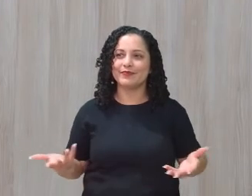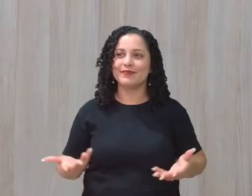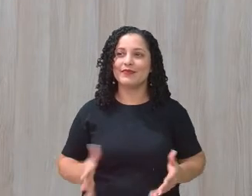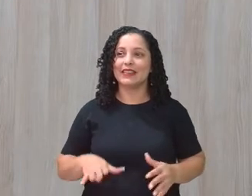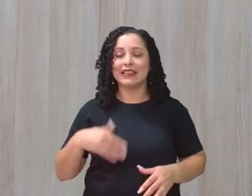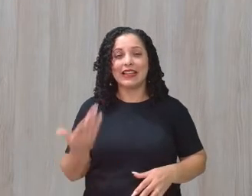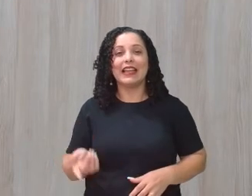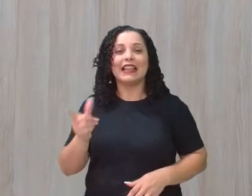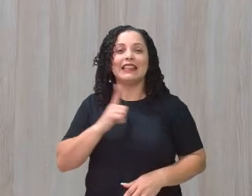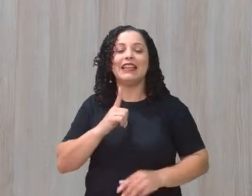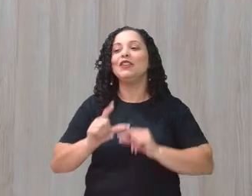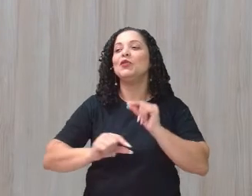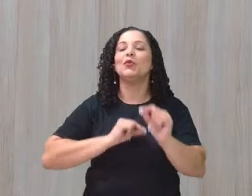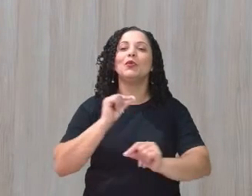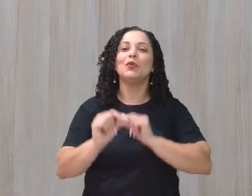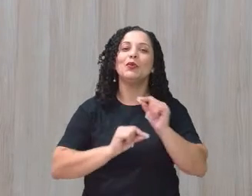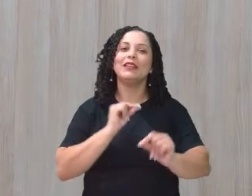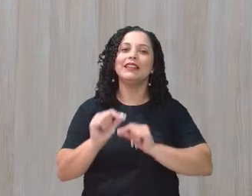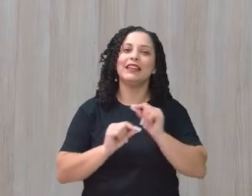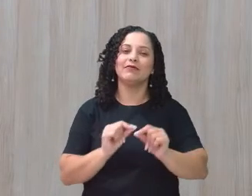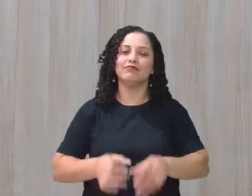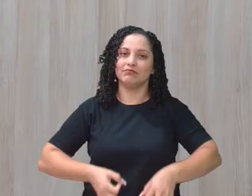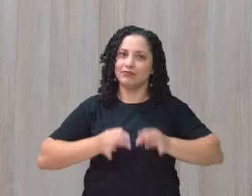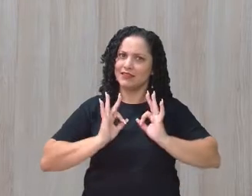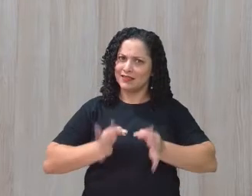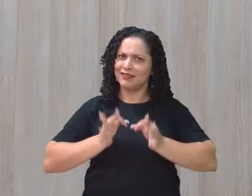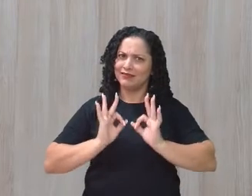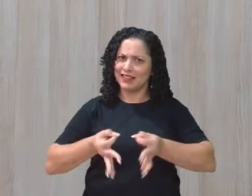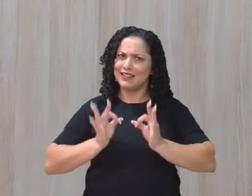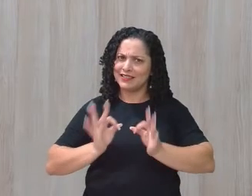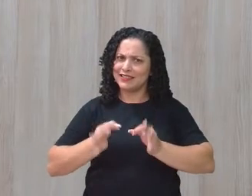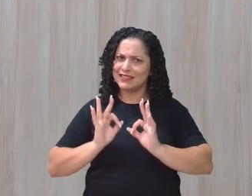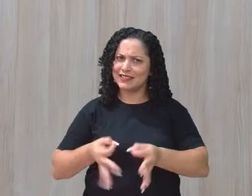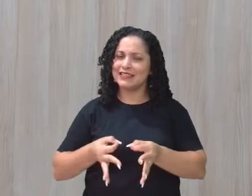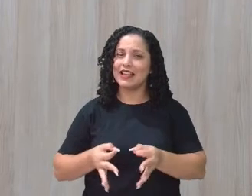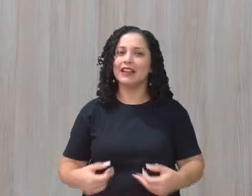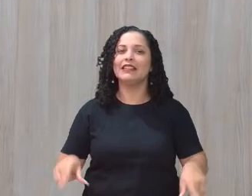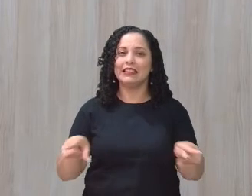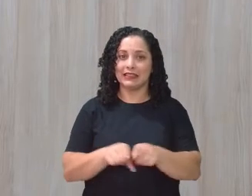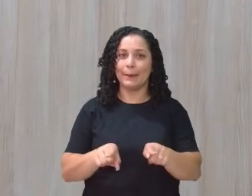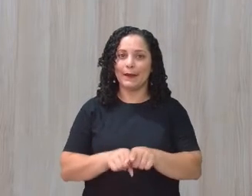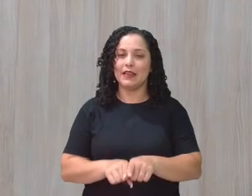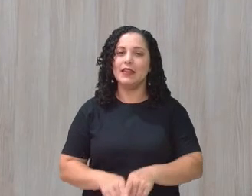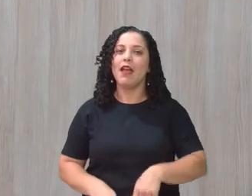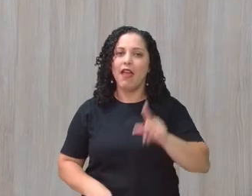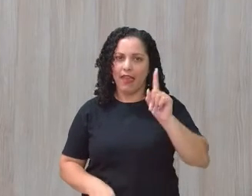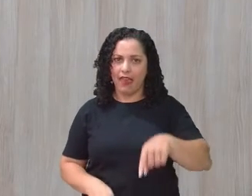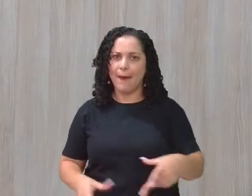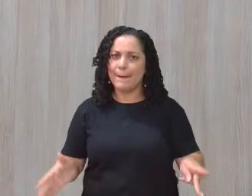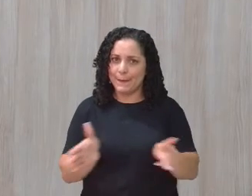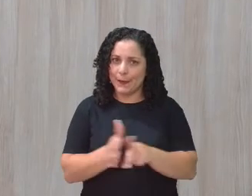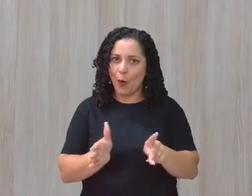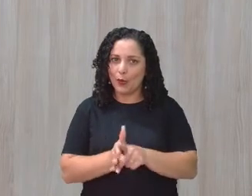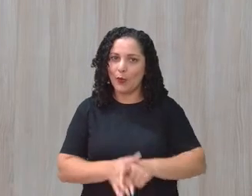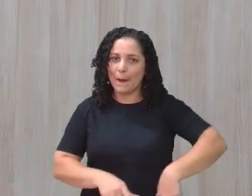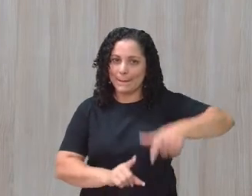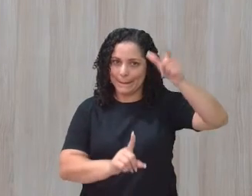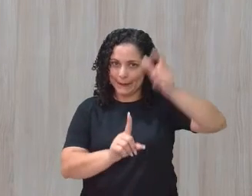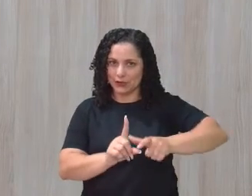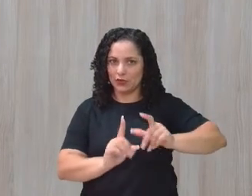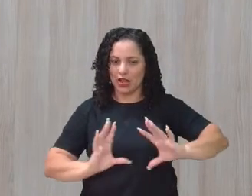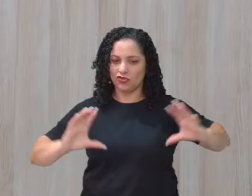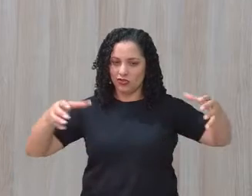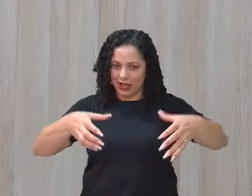a gente tem a certeza de que ela é também uma personagem. Afinal, ela tem vontades